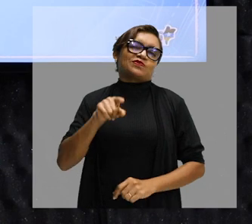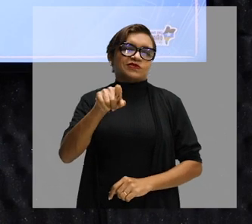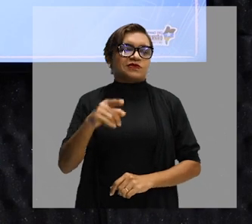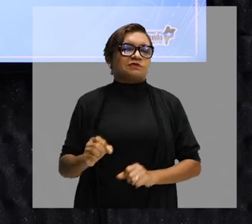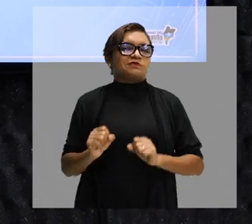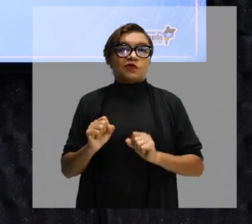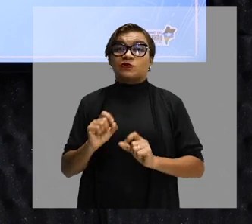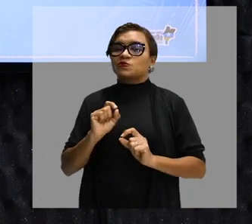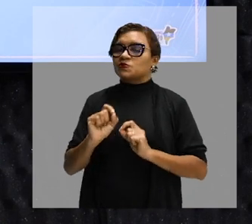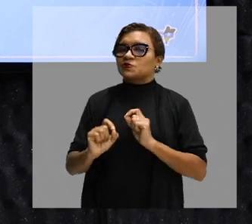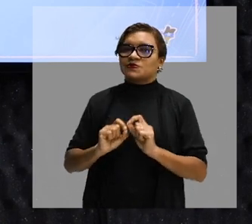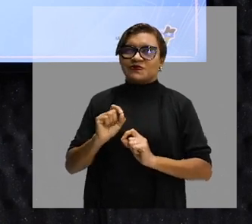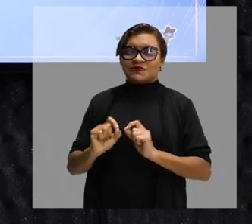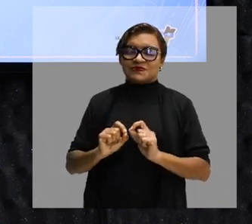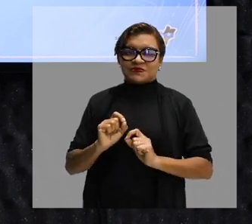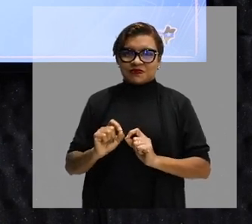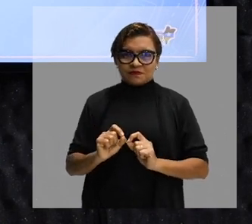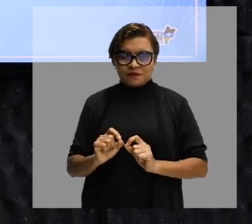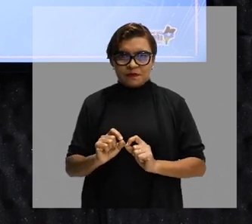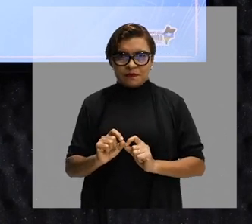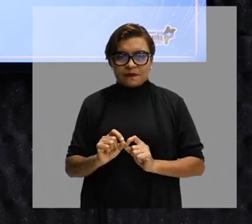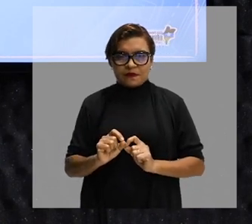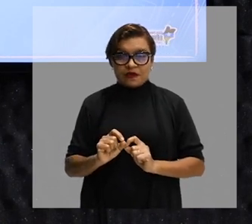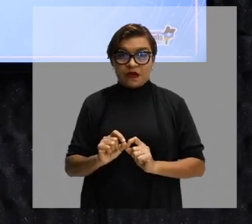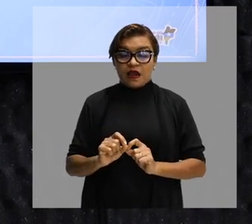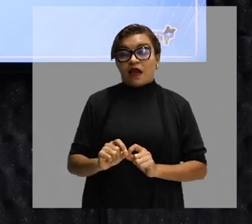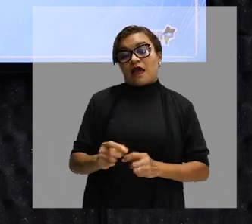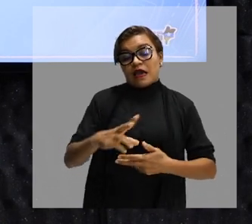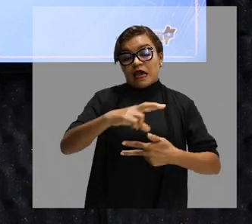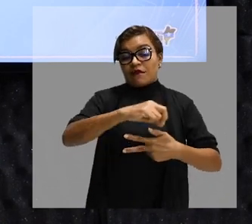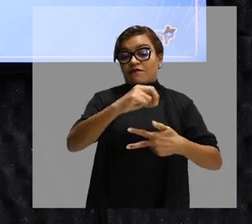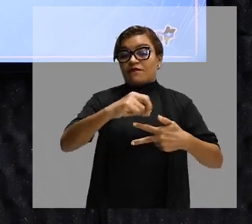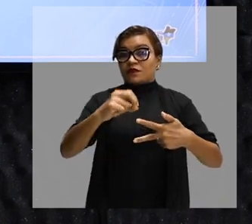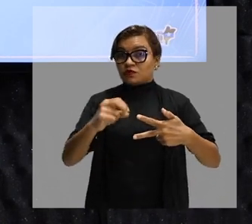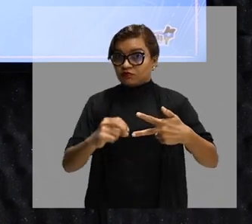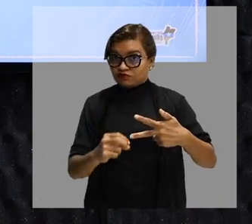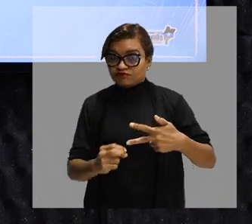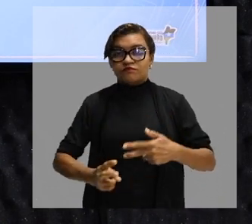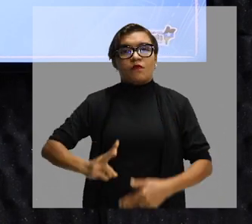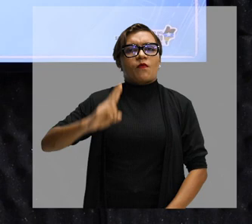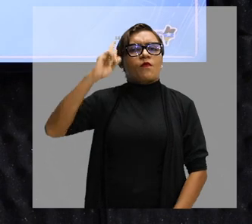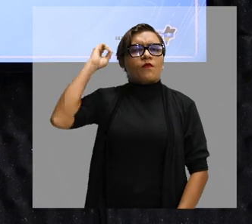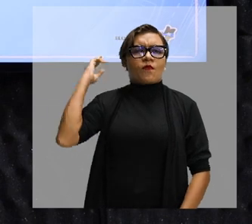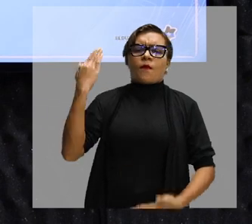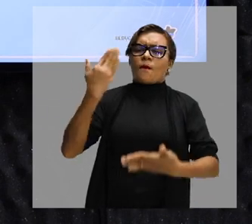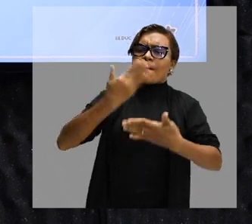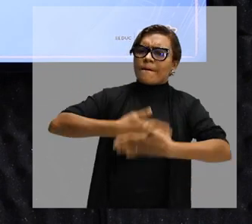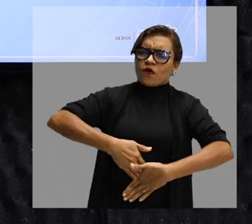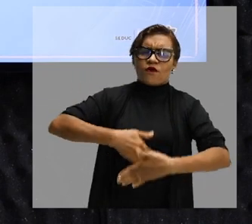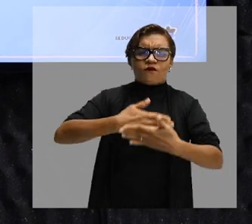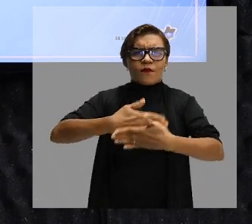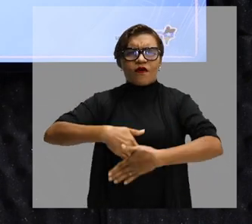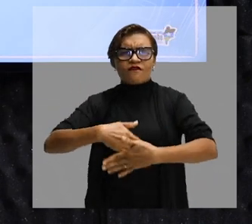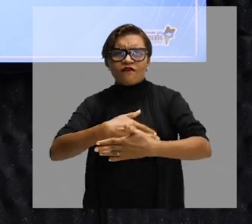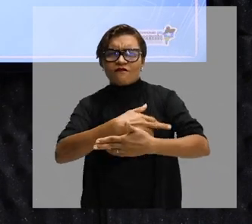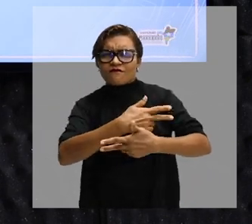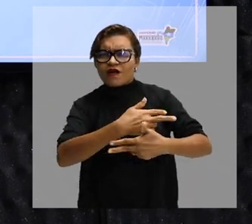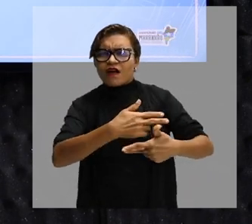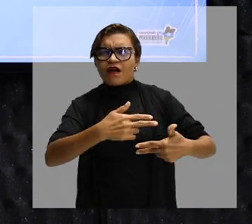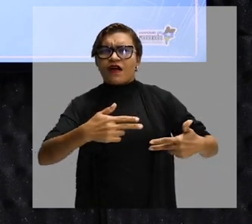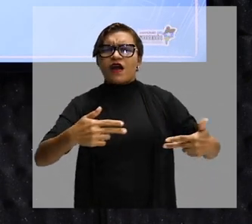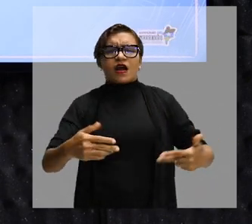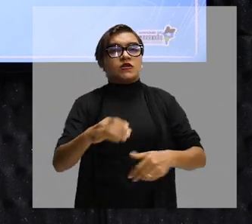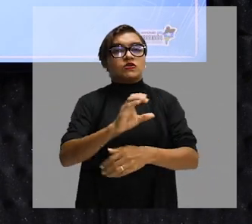possam, na verdade, fazer uma série de vestibulares, muitas provas, muitos certames,